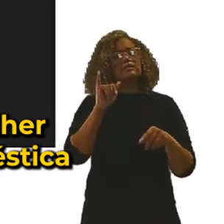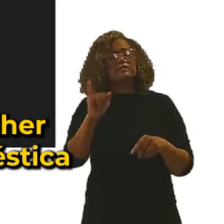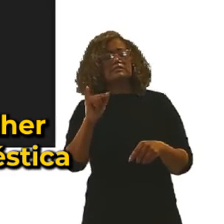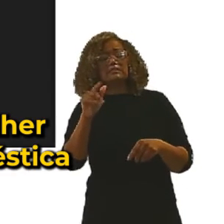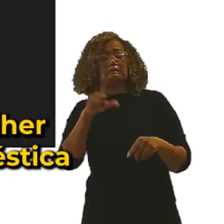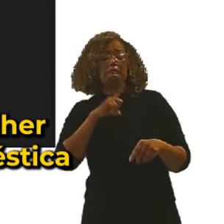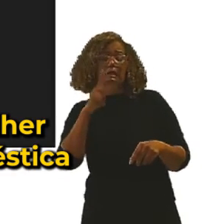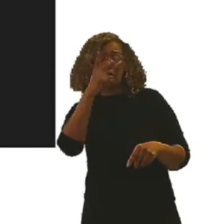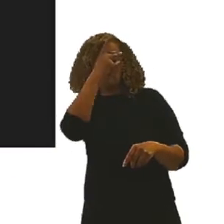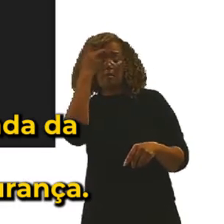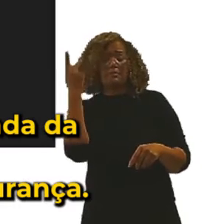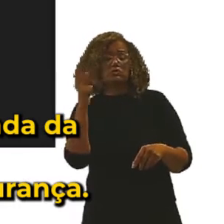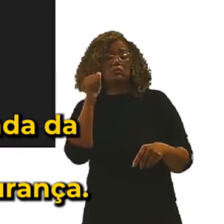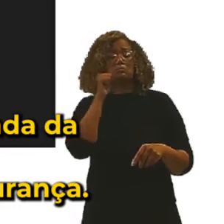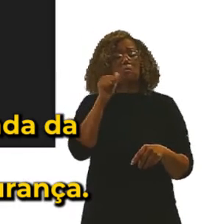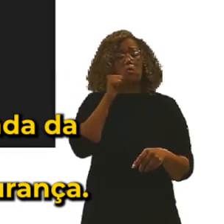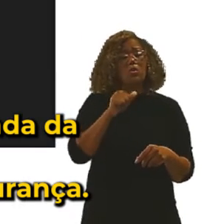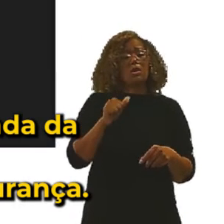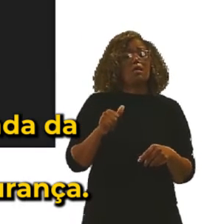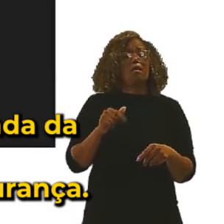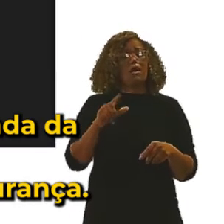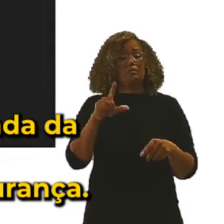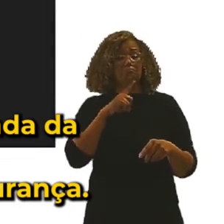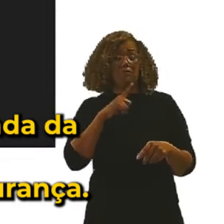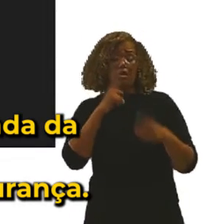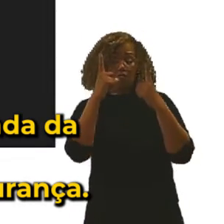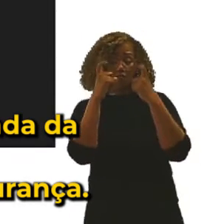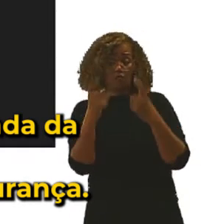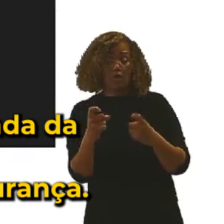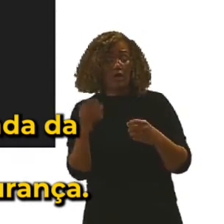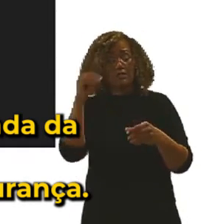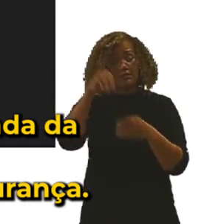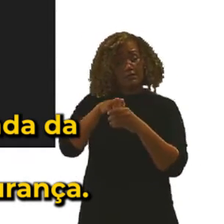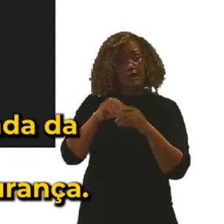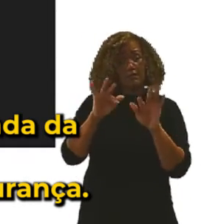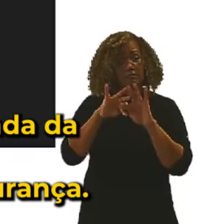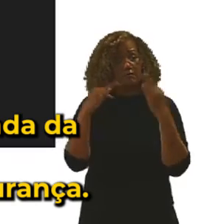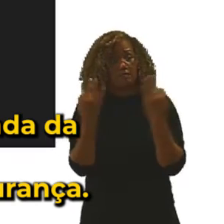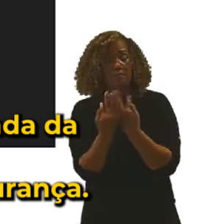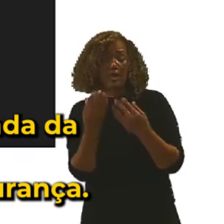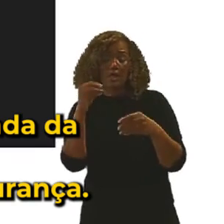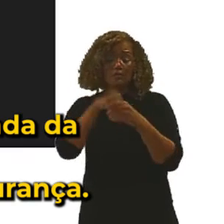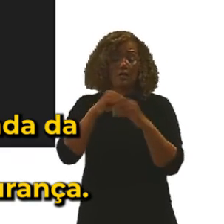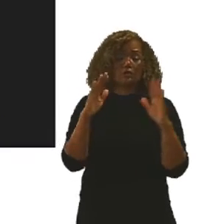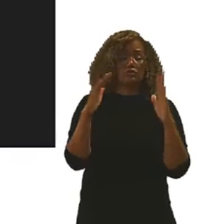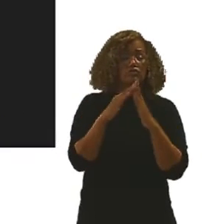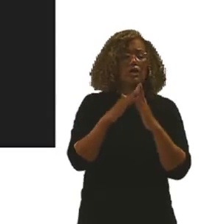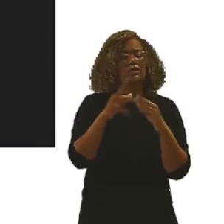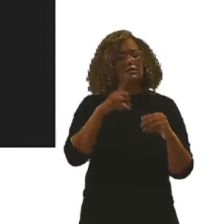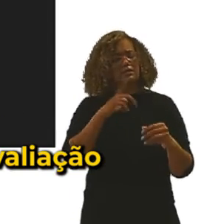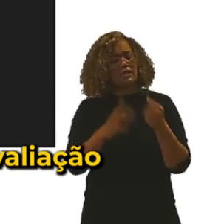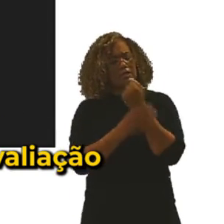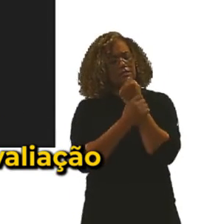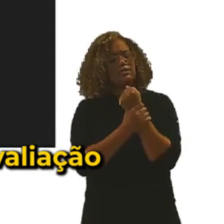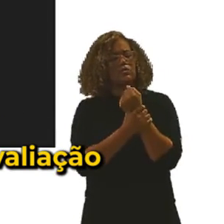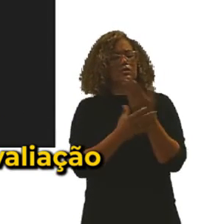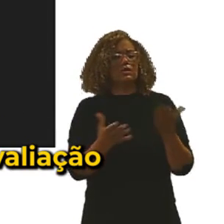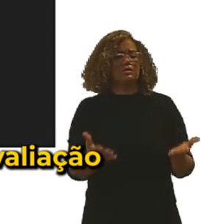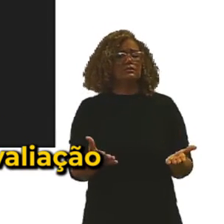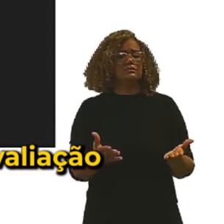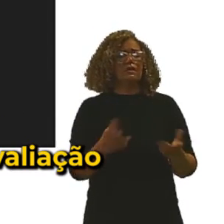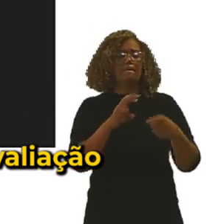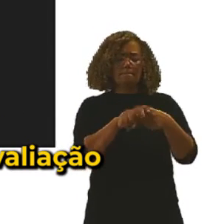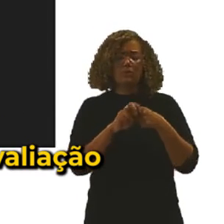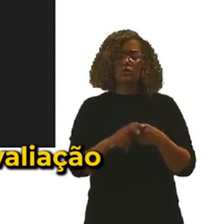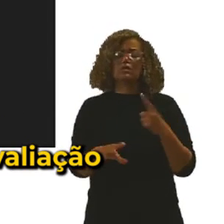de violência doméstica familiar, para que tenha a interrupção dessa escalada da violência, mediante o acionamento do sistema de segurança e sistema de justiça. Então, por isso,